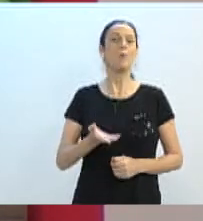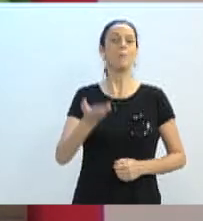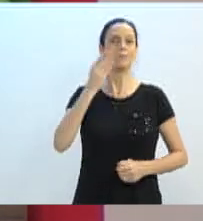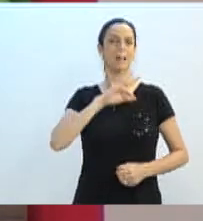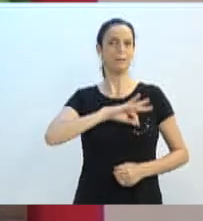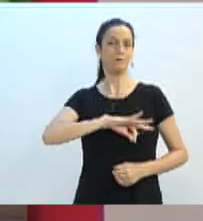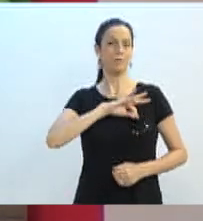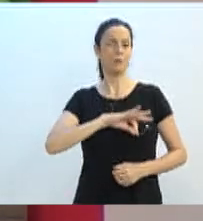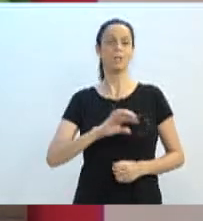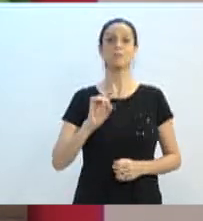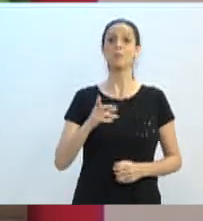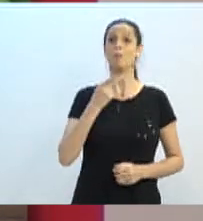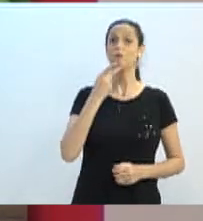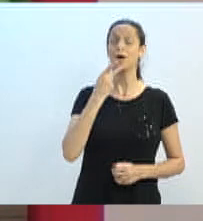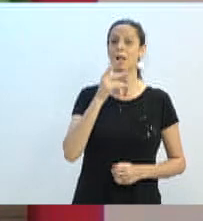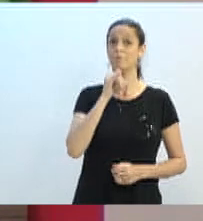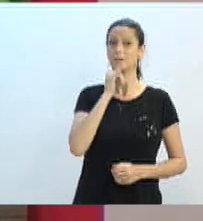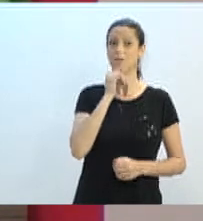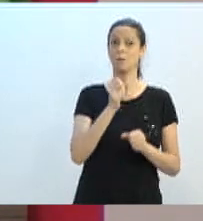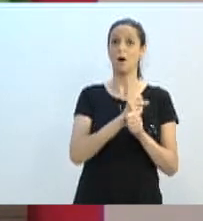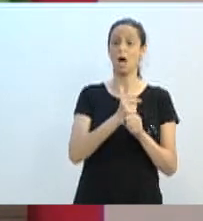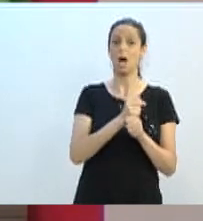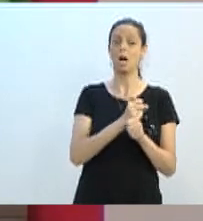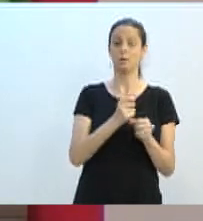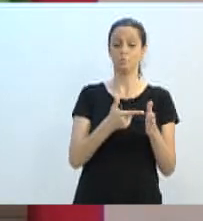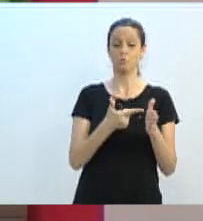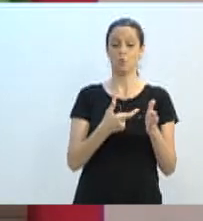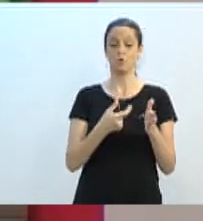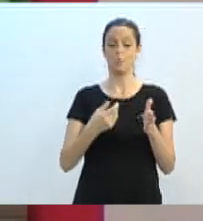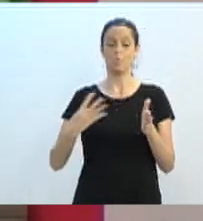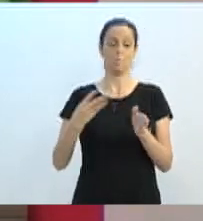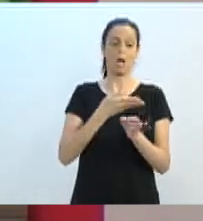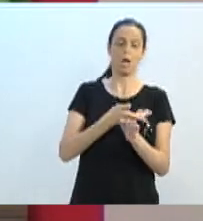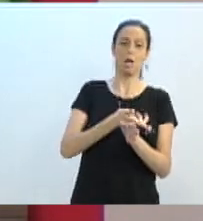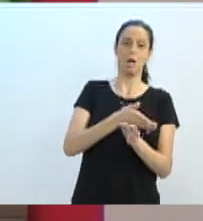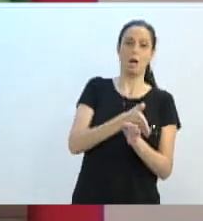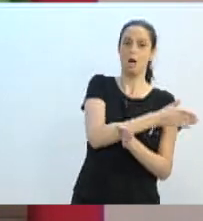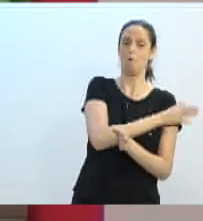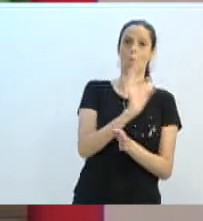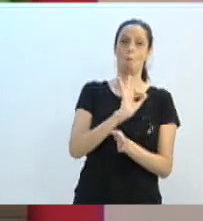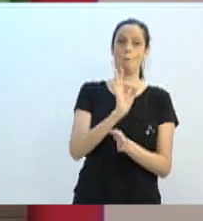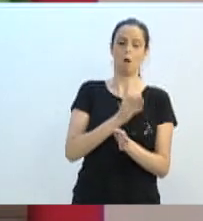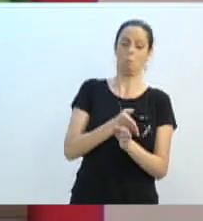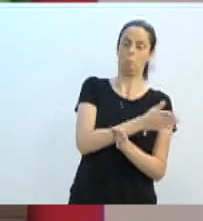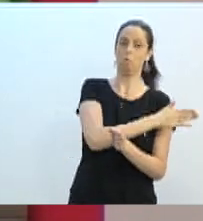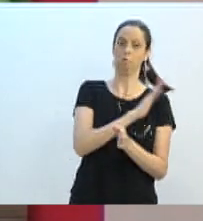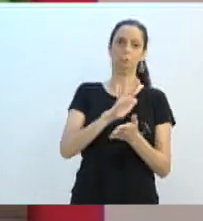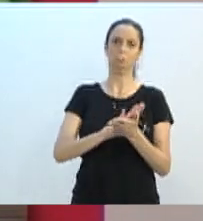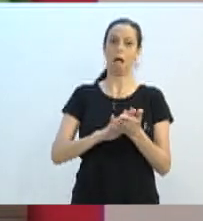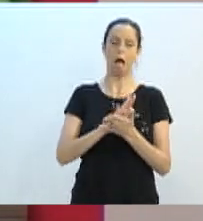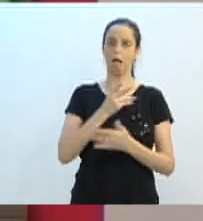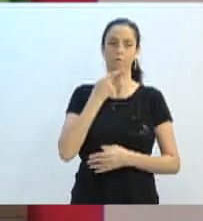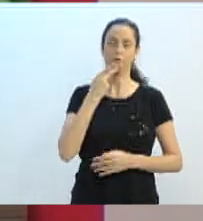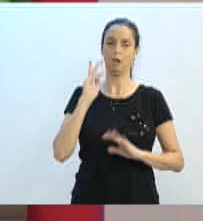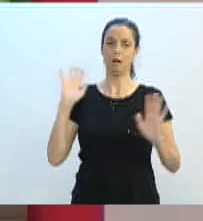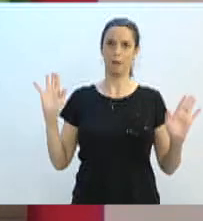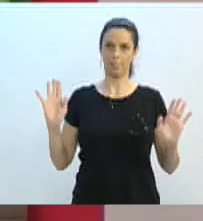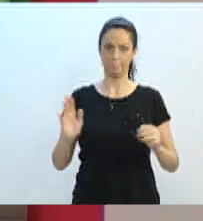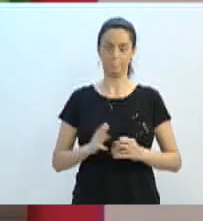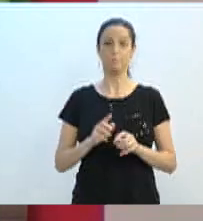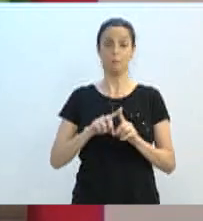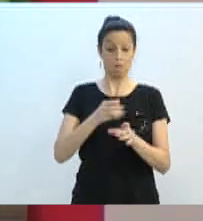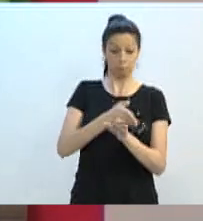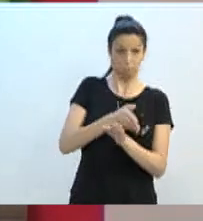se falava depois de 2004. Antes de 2004 foi o período que mais se deu perda para os servidores